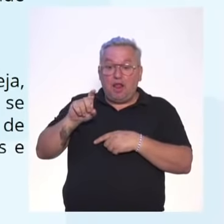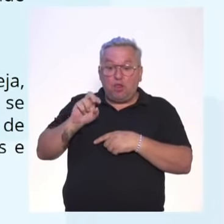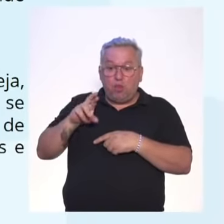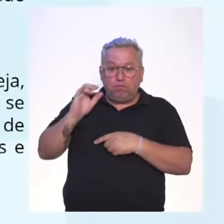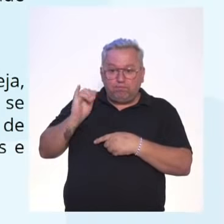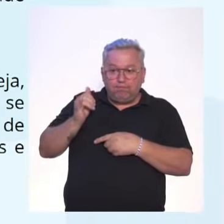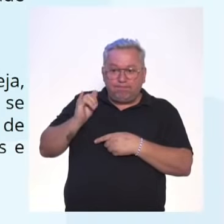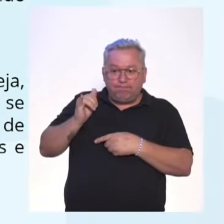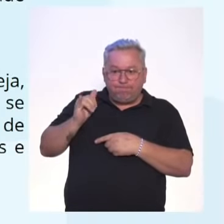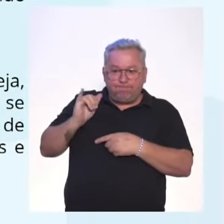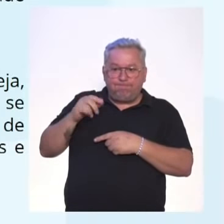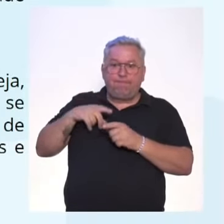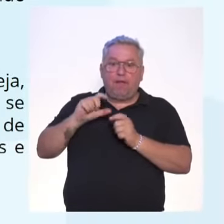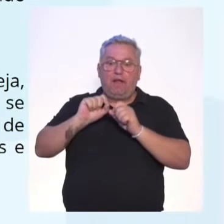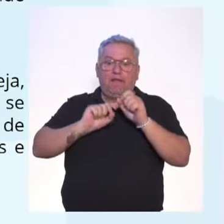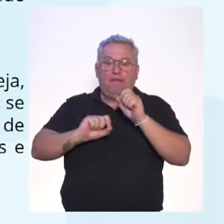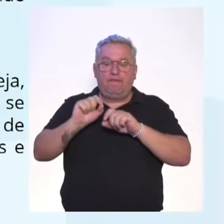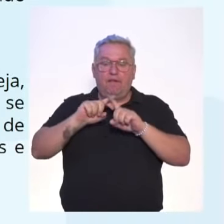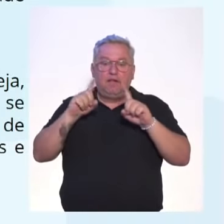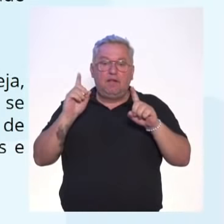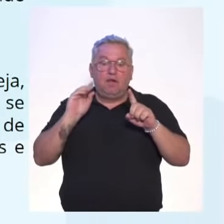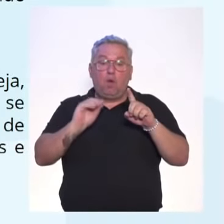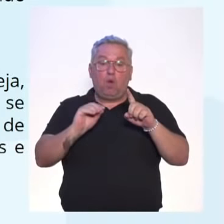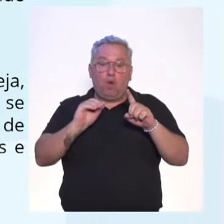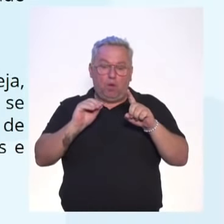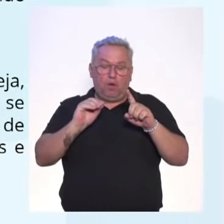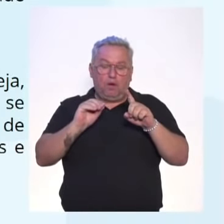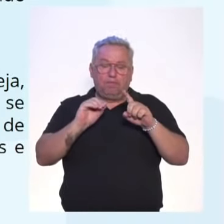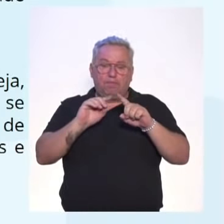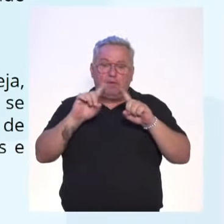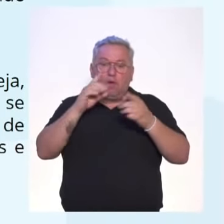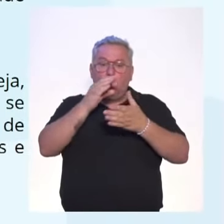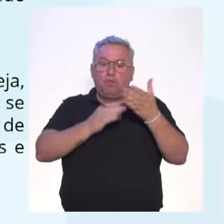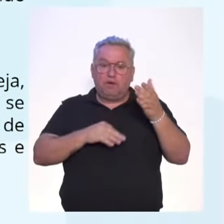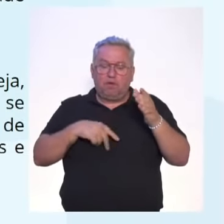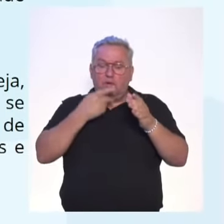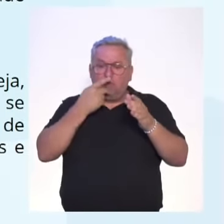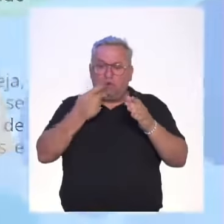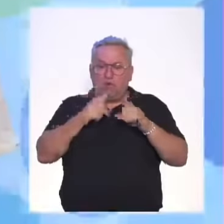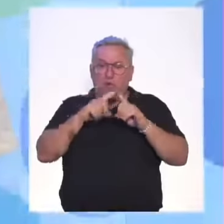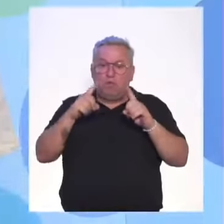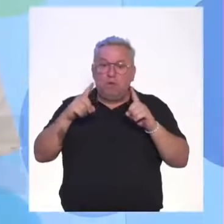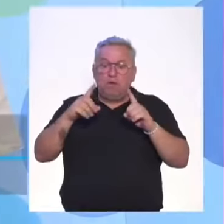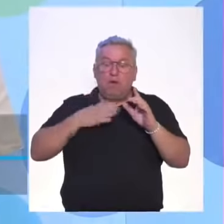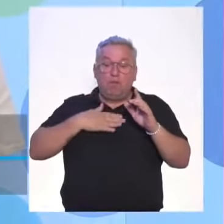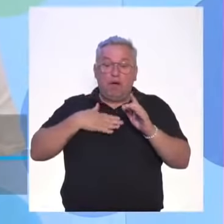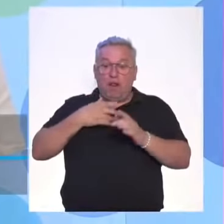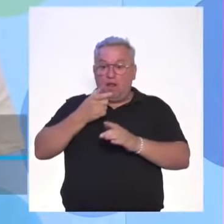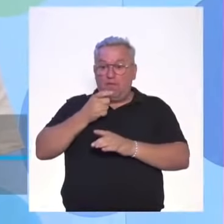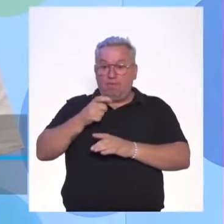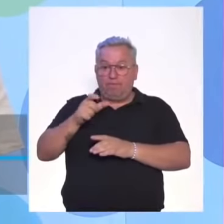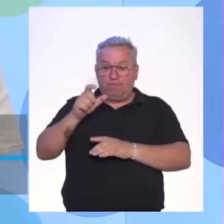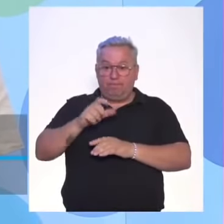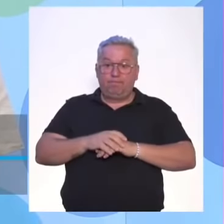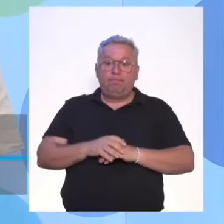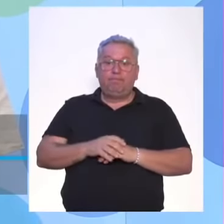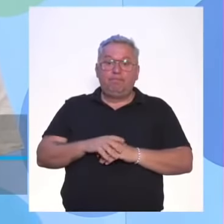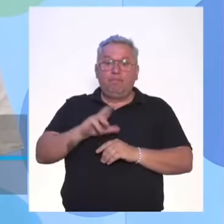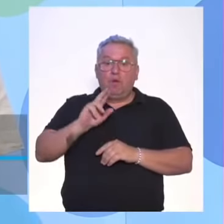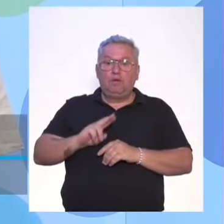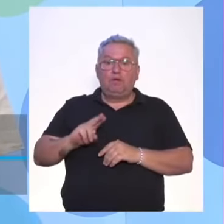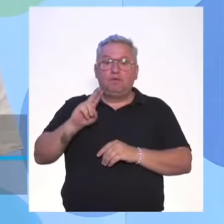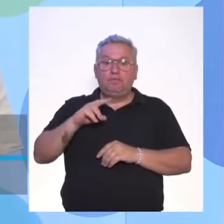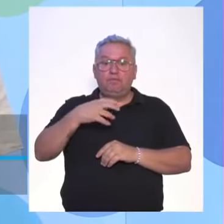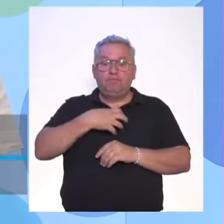fala do personagem então ele ele coloca no discurso Não exatamente como personagem falou mas com as palavras dele né pra gente vai